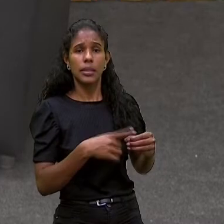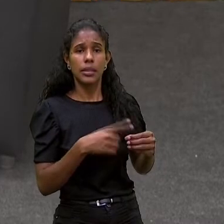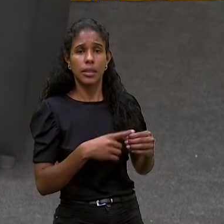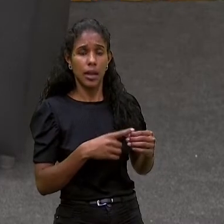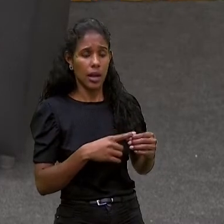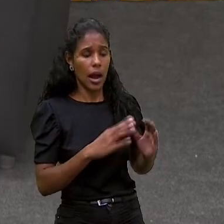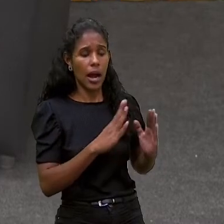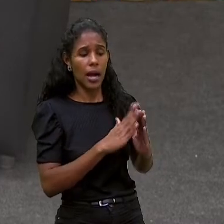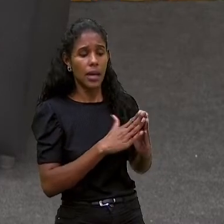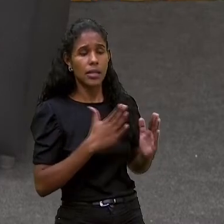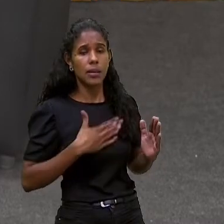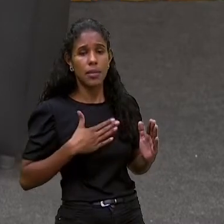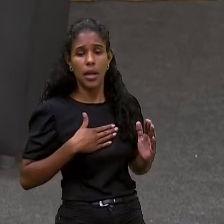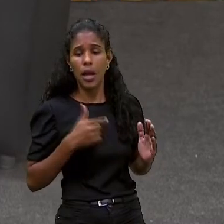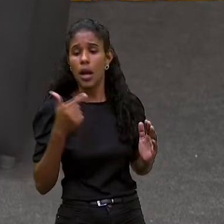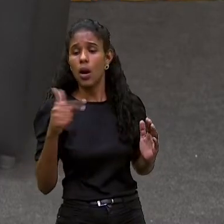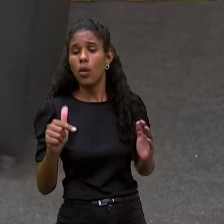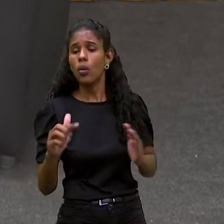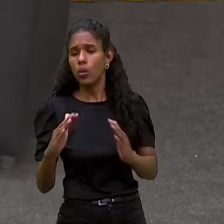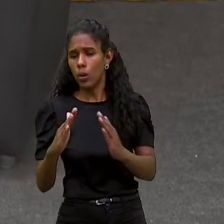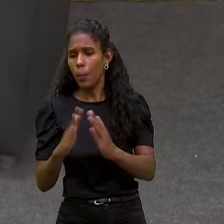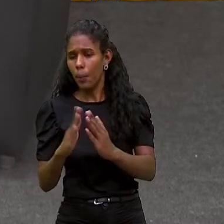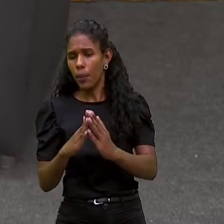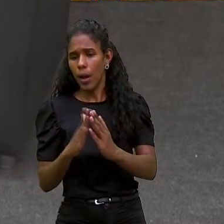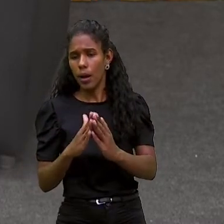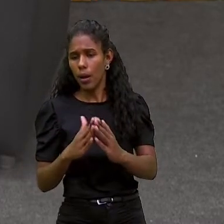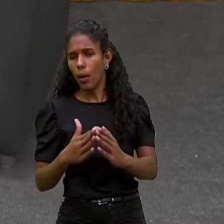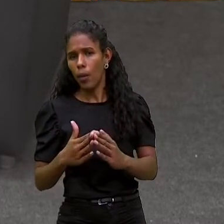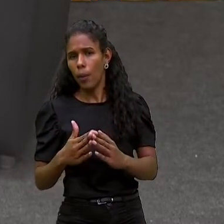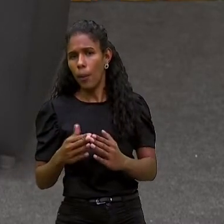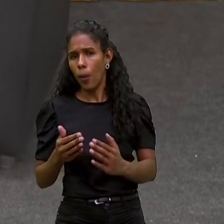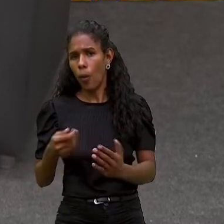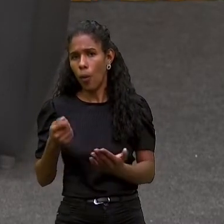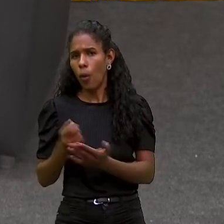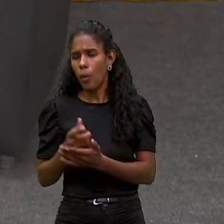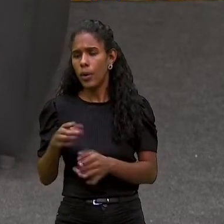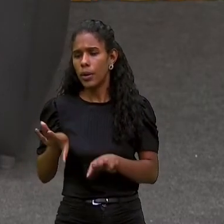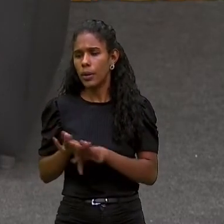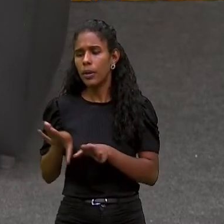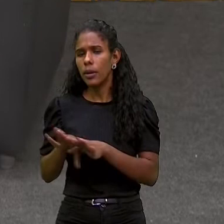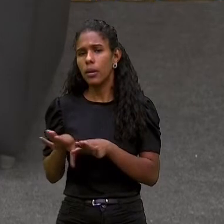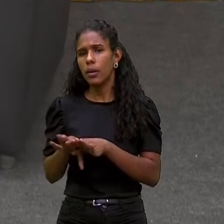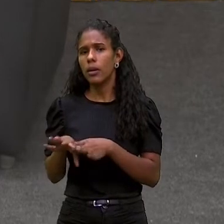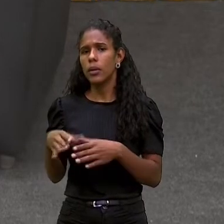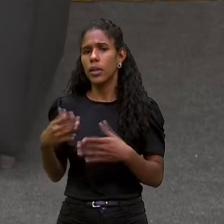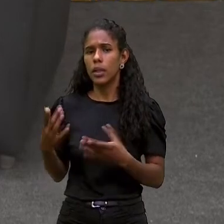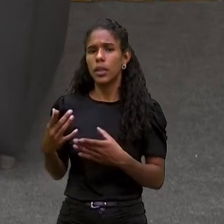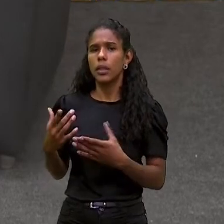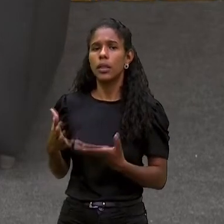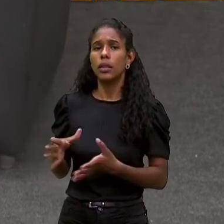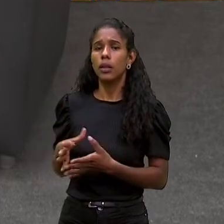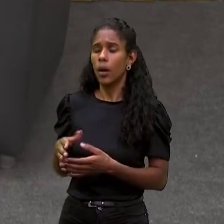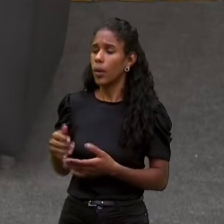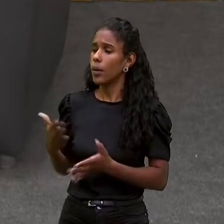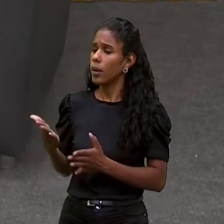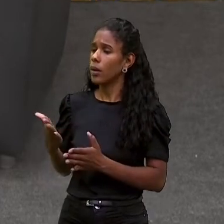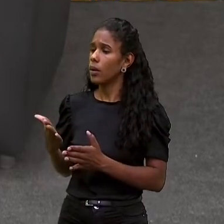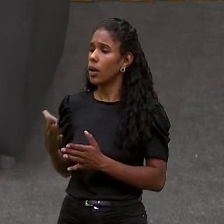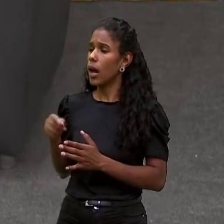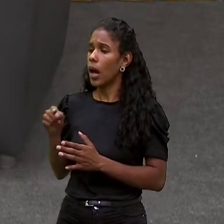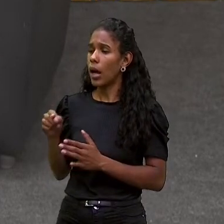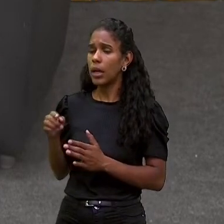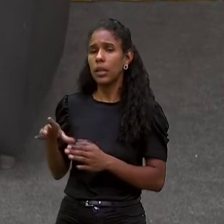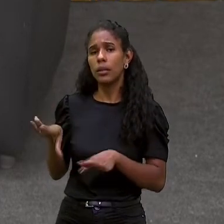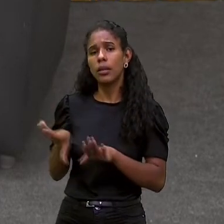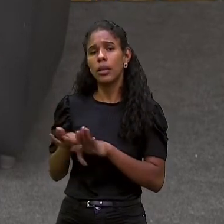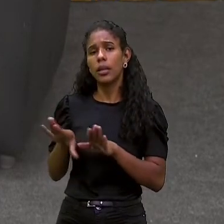eu comprei. Aquela lá, eu comprei também, lá atrás, na BR, é uma cidade dessas, na beira da Rio Bahia, né? Comprei também. E aqui eu